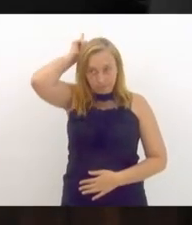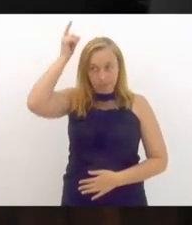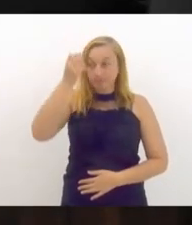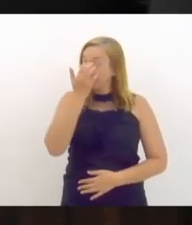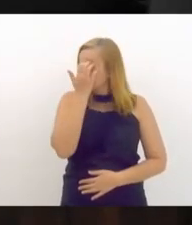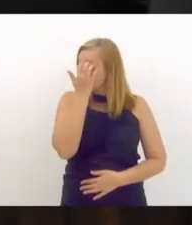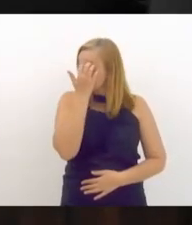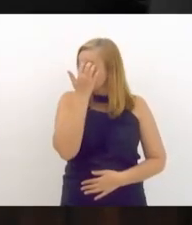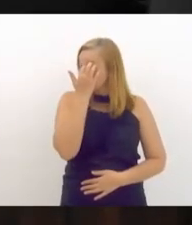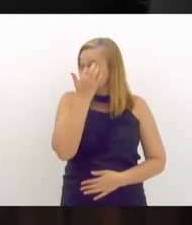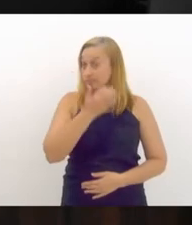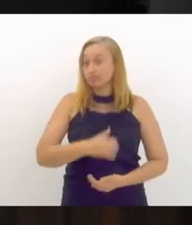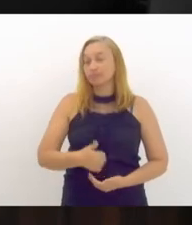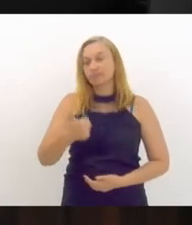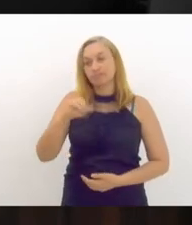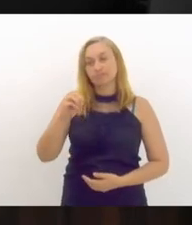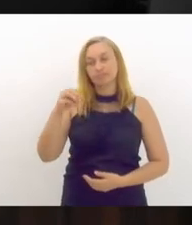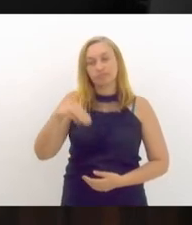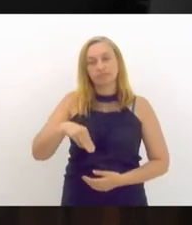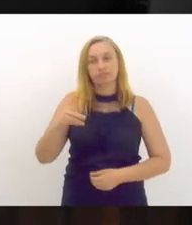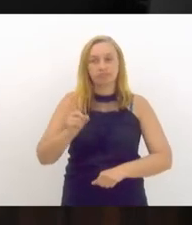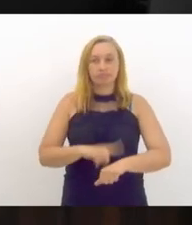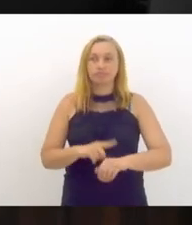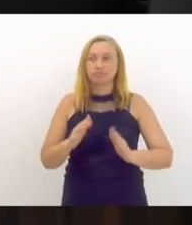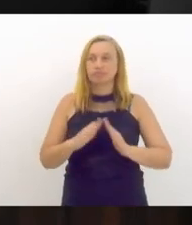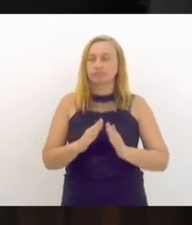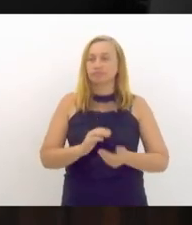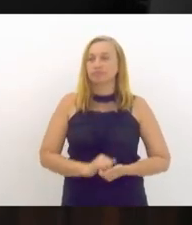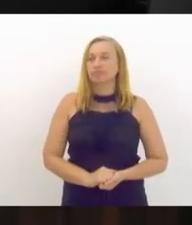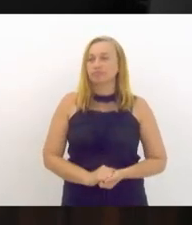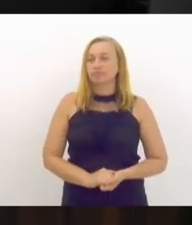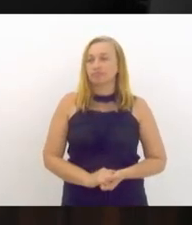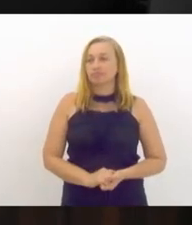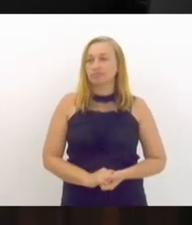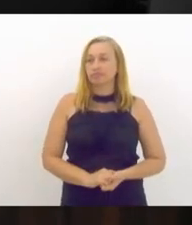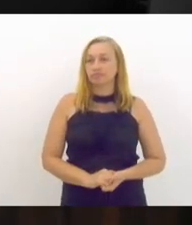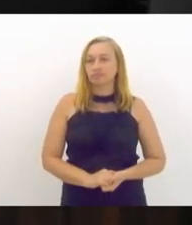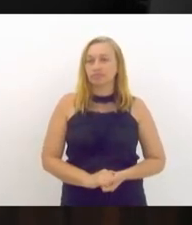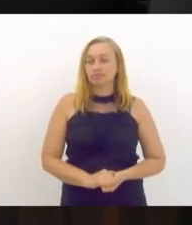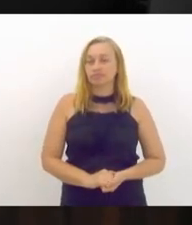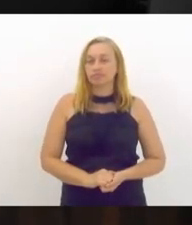Paulo. Vossa Excelência dispõe de 10 minutos no tempo regimental.